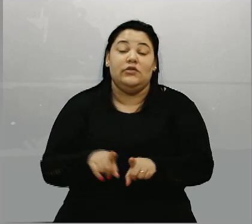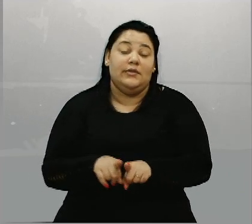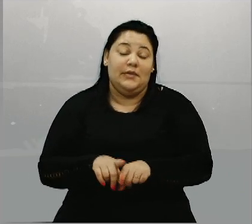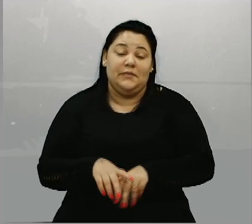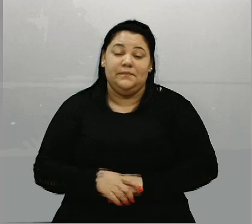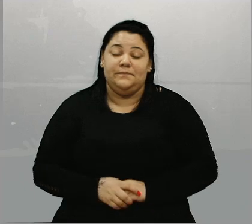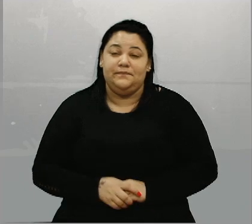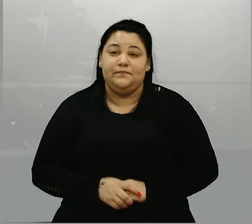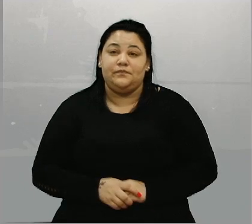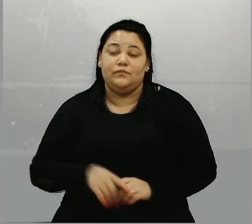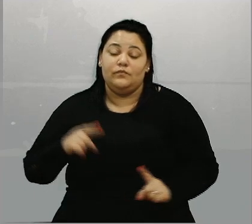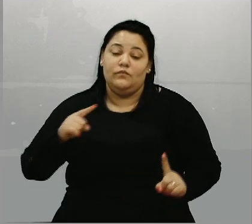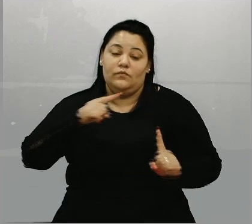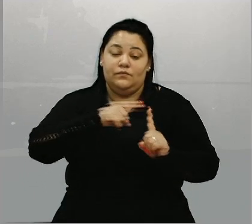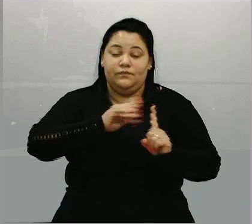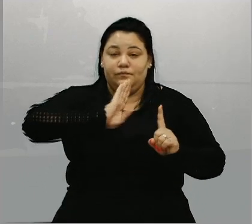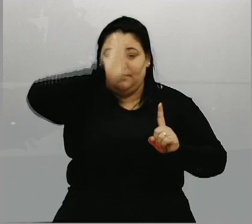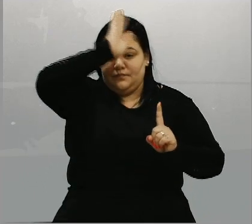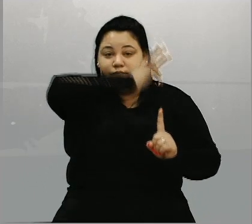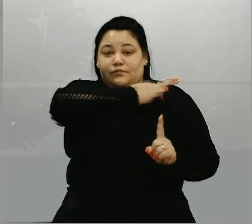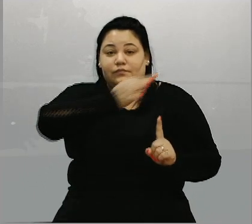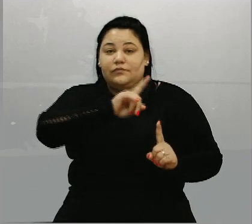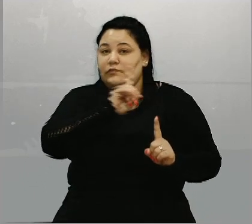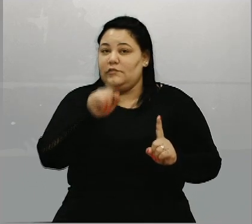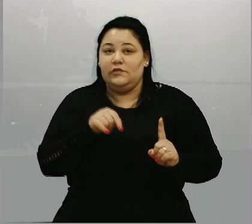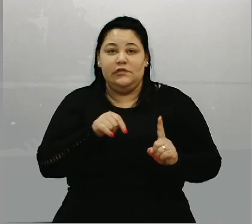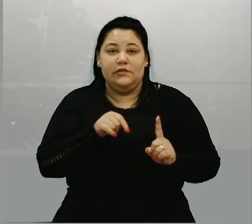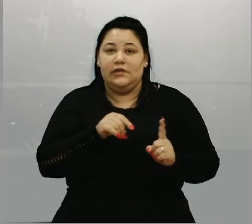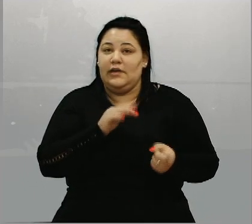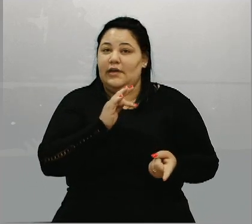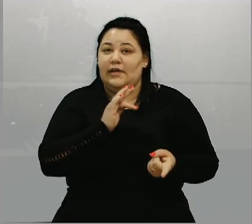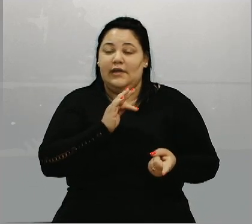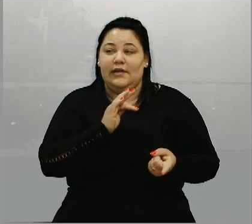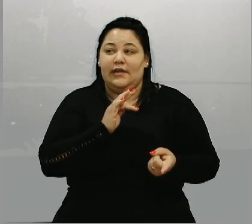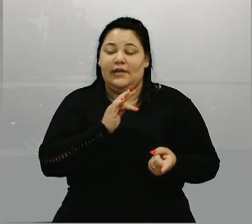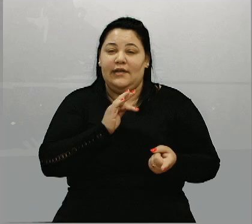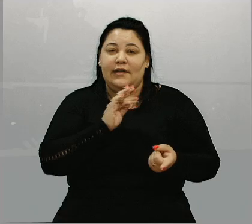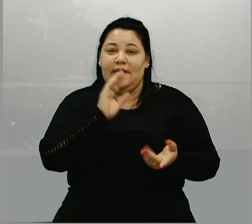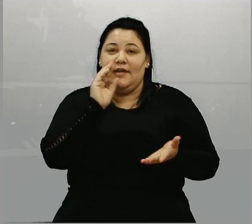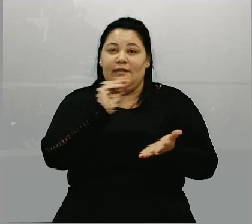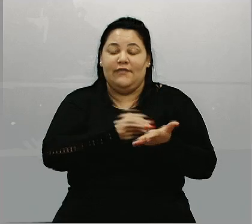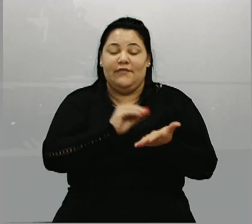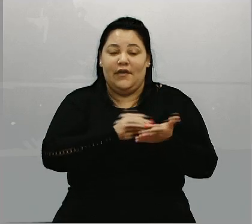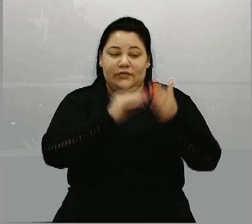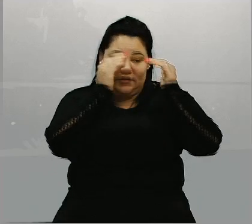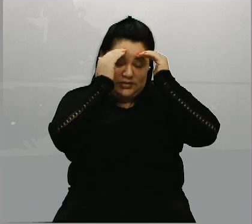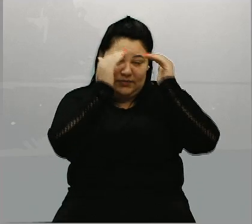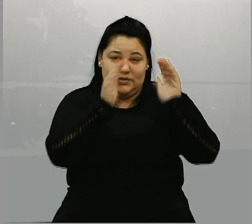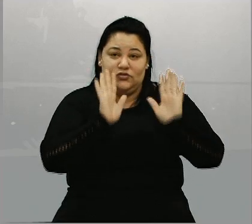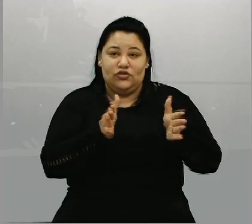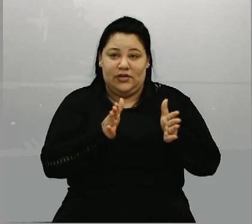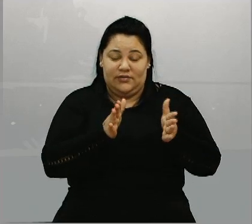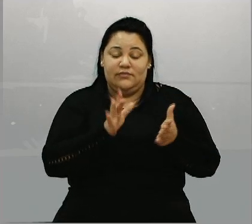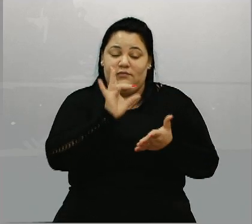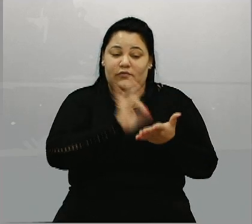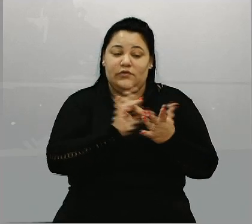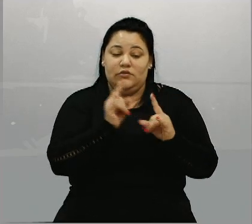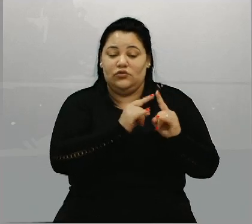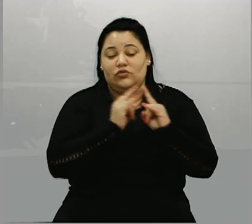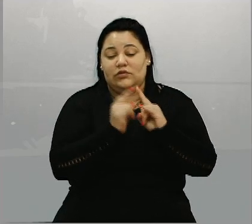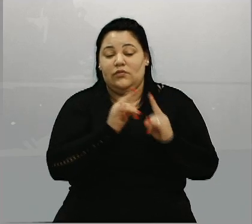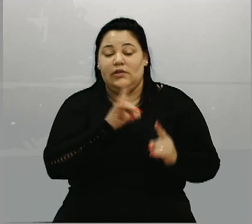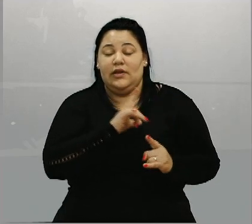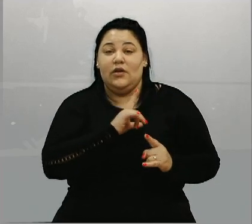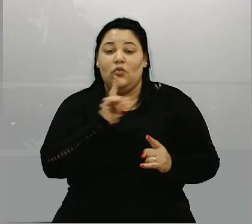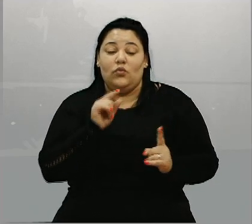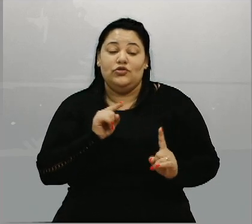bombeiro voluntário não é desrespeitar as autoridades constituídas no nosso país, na nossa cidade. O